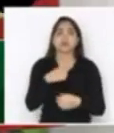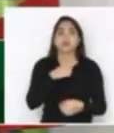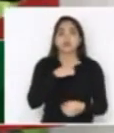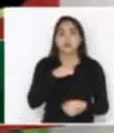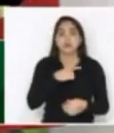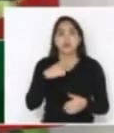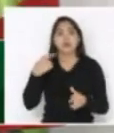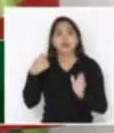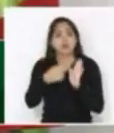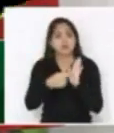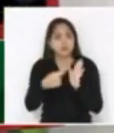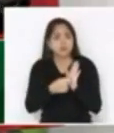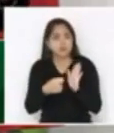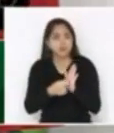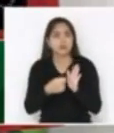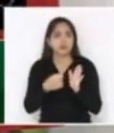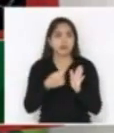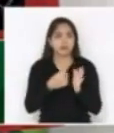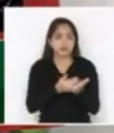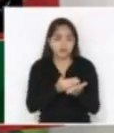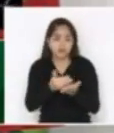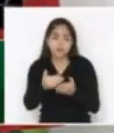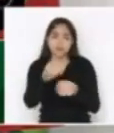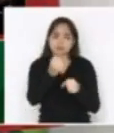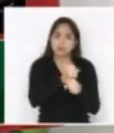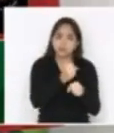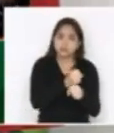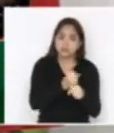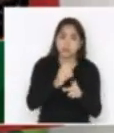lutar nessas obras que a comunidade está aí